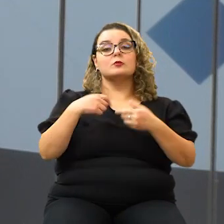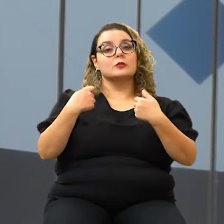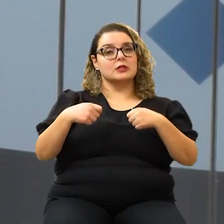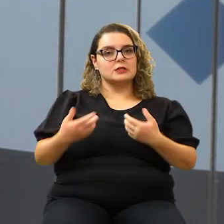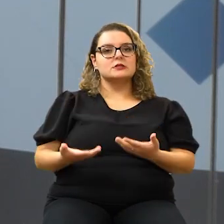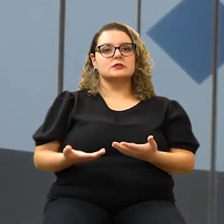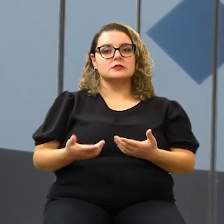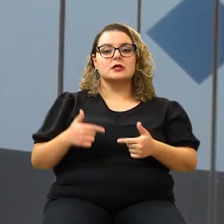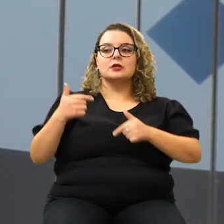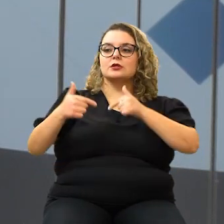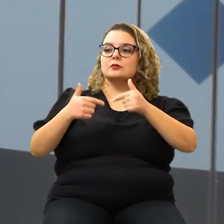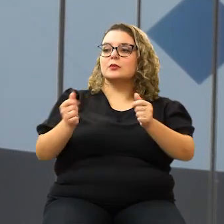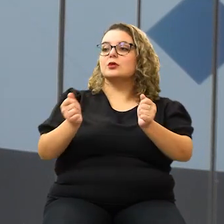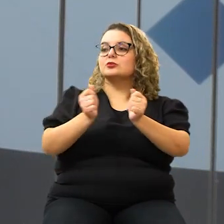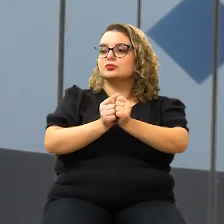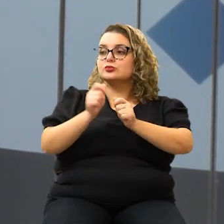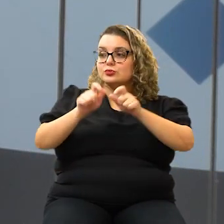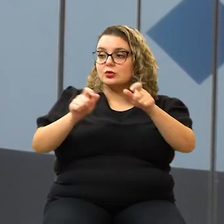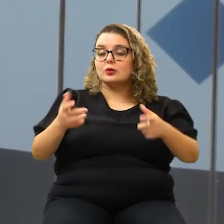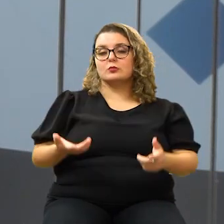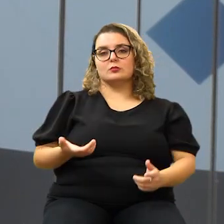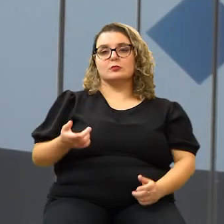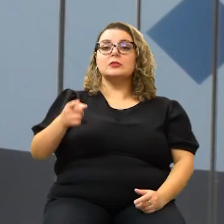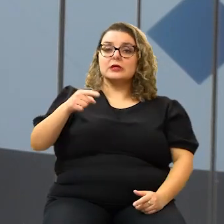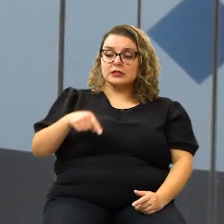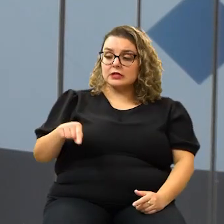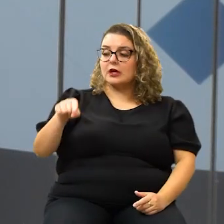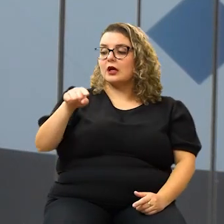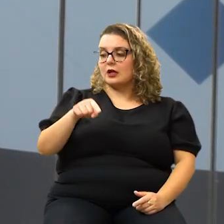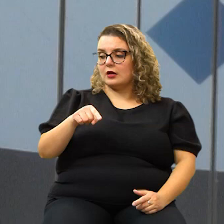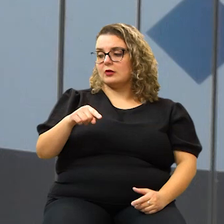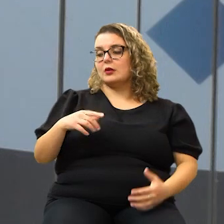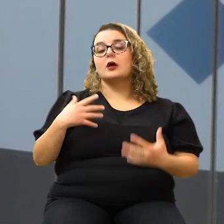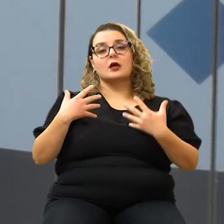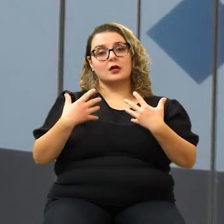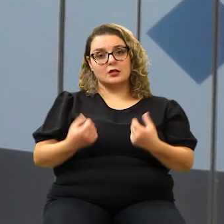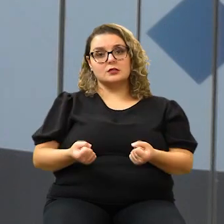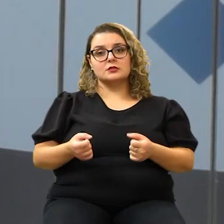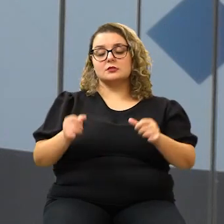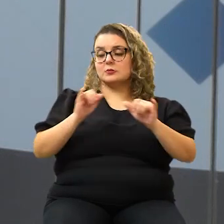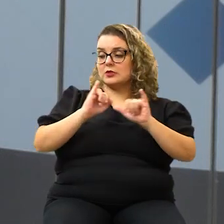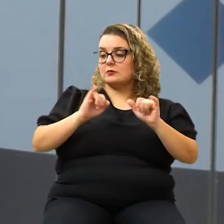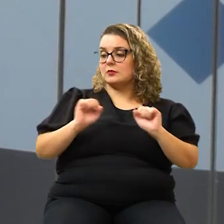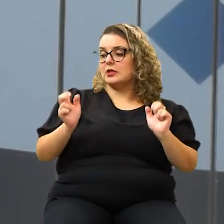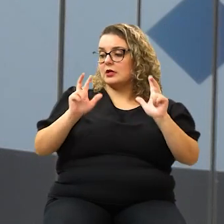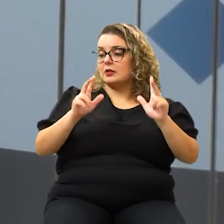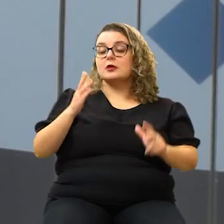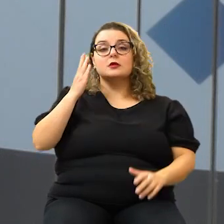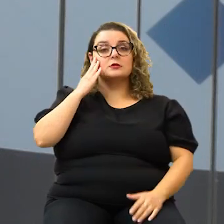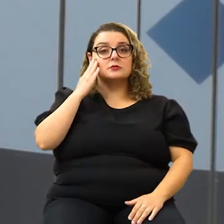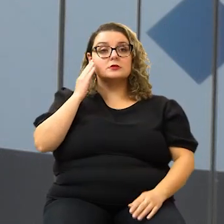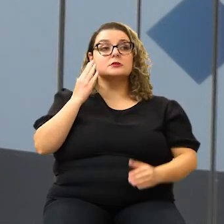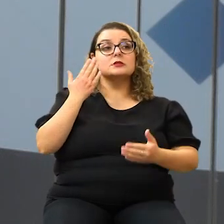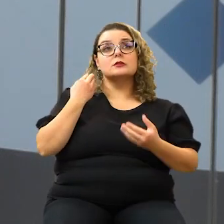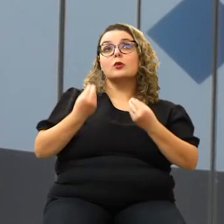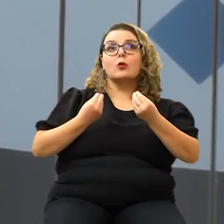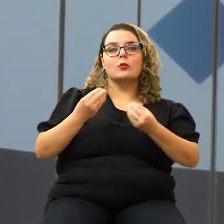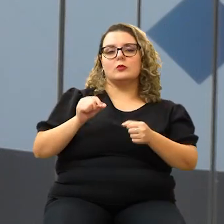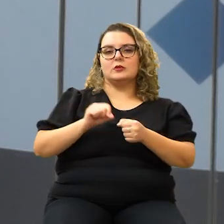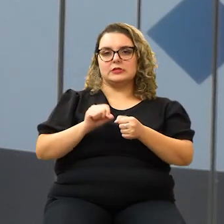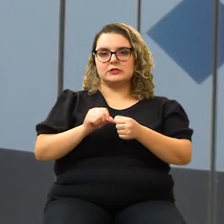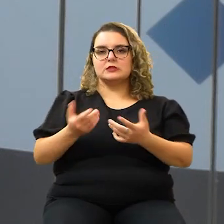e trabalhar junto com as pessoas para que elas, né, recebam esses avisos e alertas, entendam e saibam o que fazer.